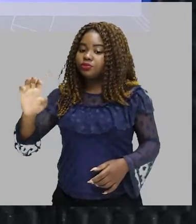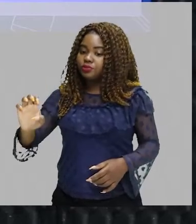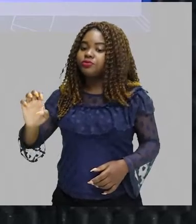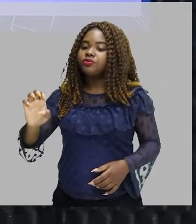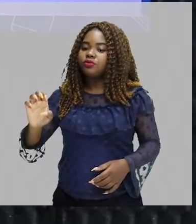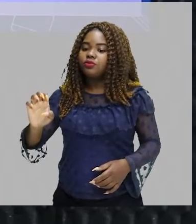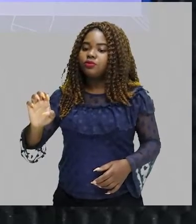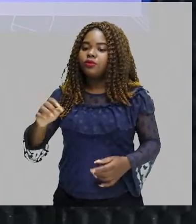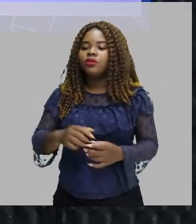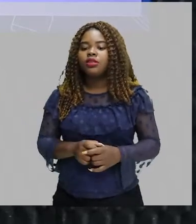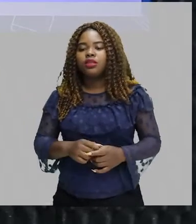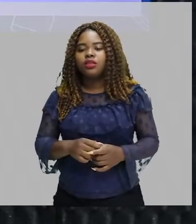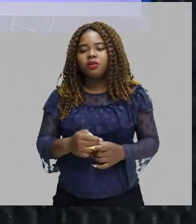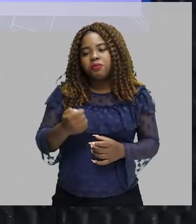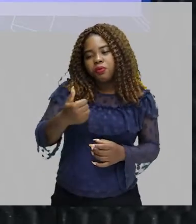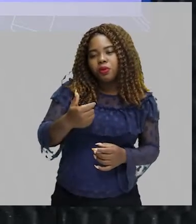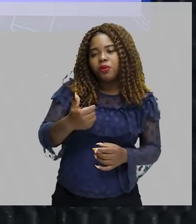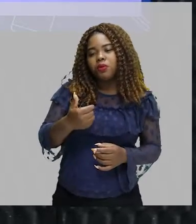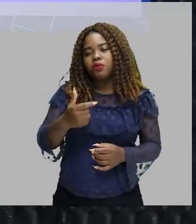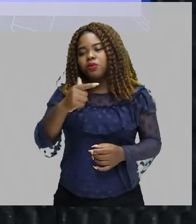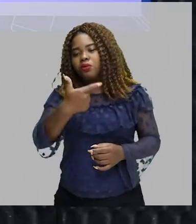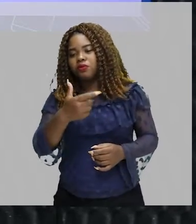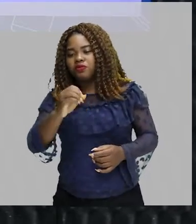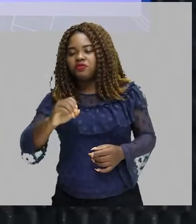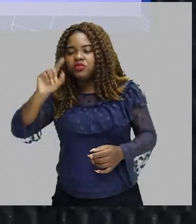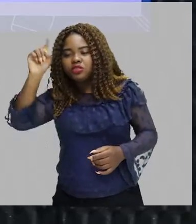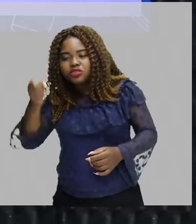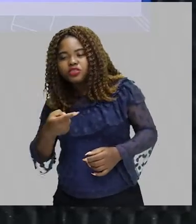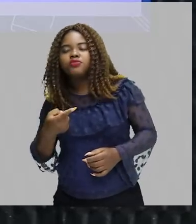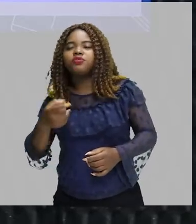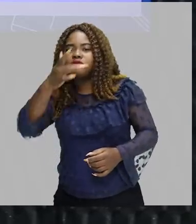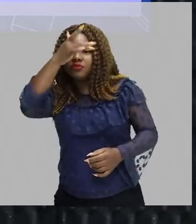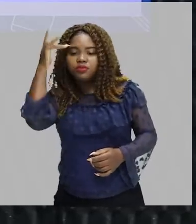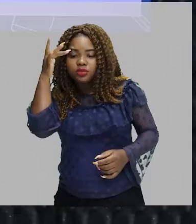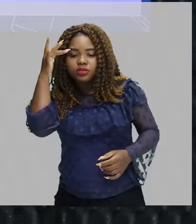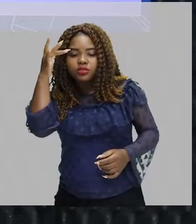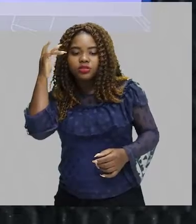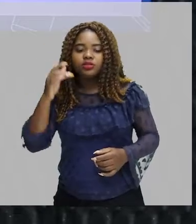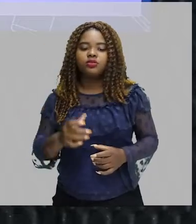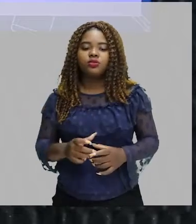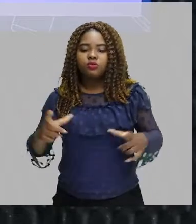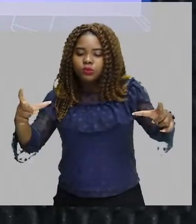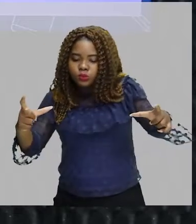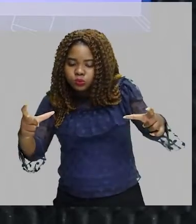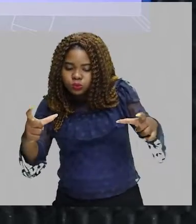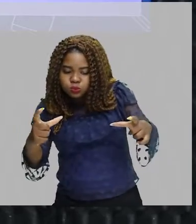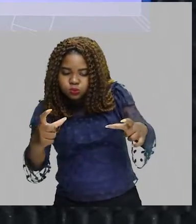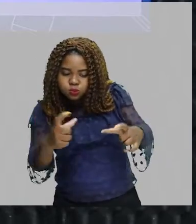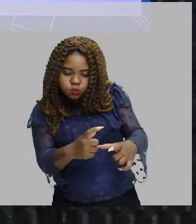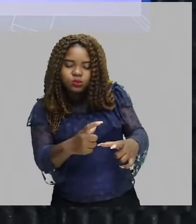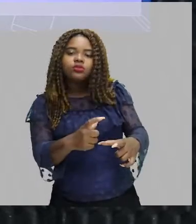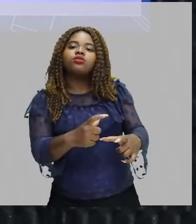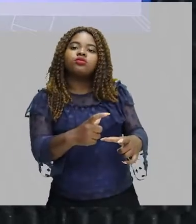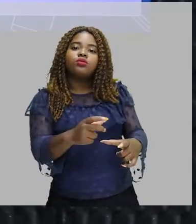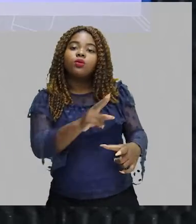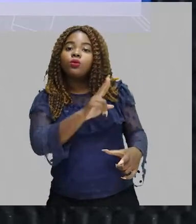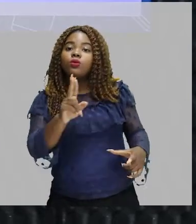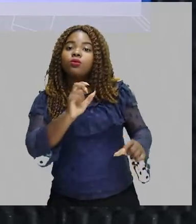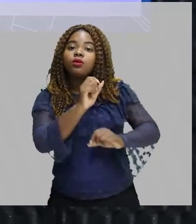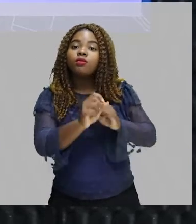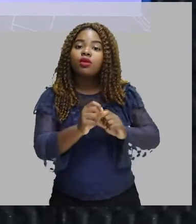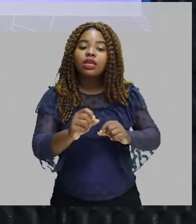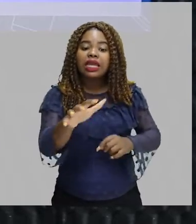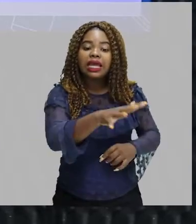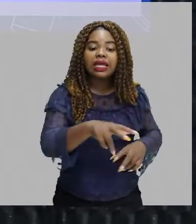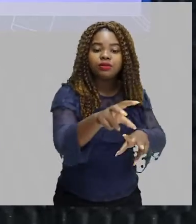menos de 20 mil habitantes são considerados por si o espaço rural. Tá bom? Então, tem menos de 20 mil